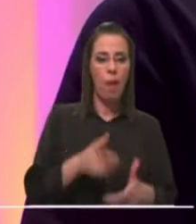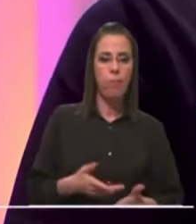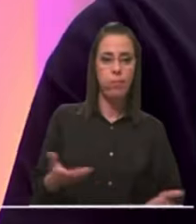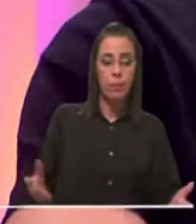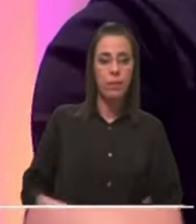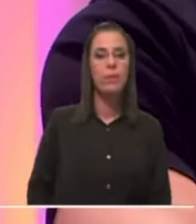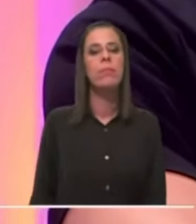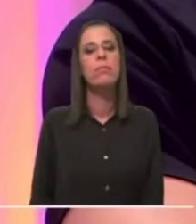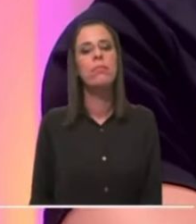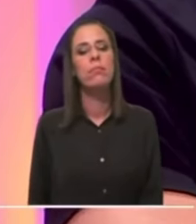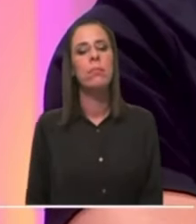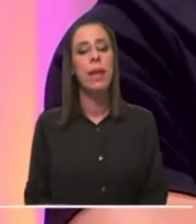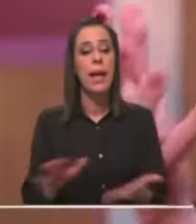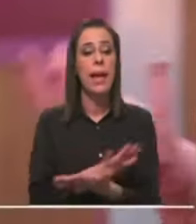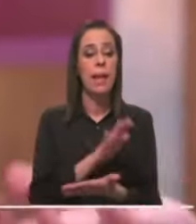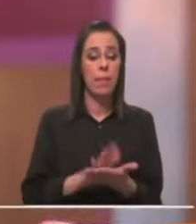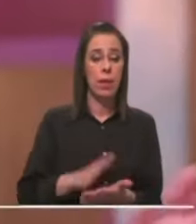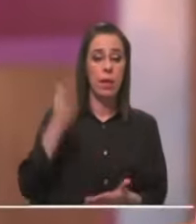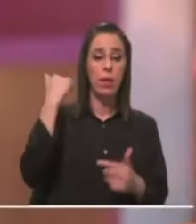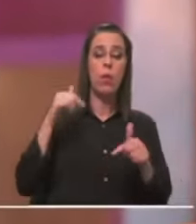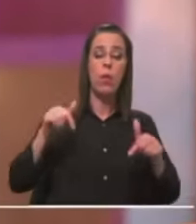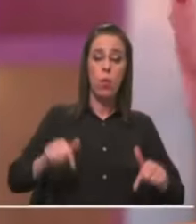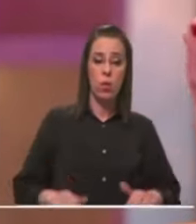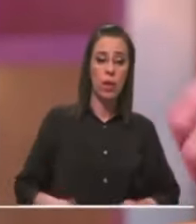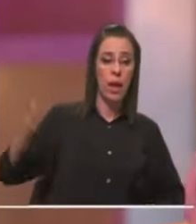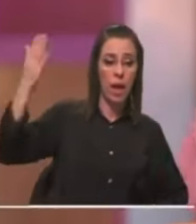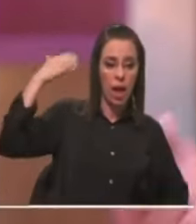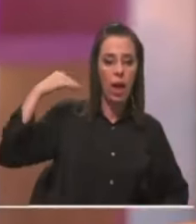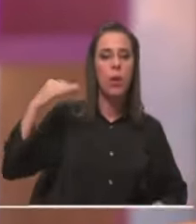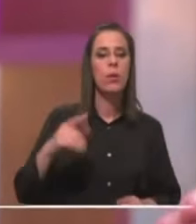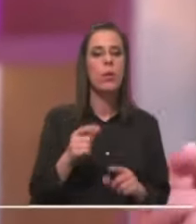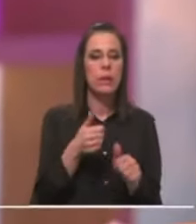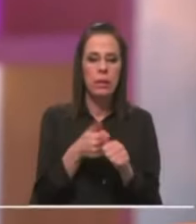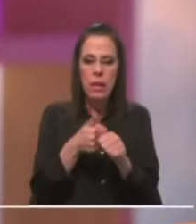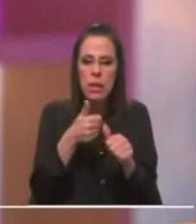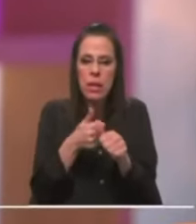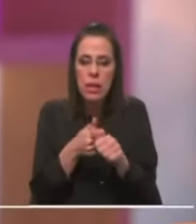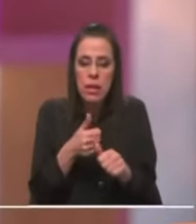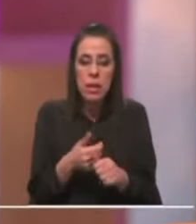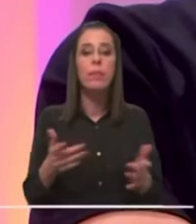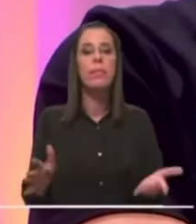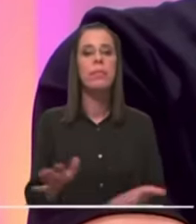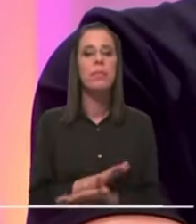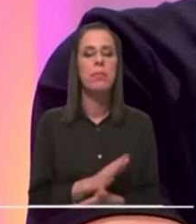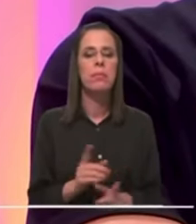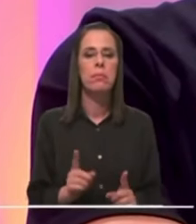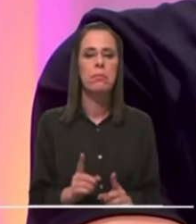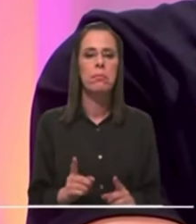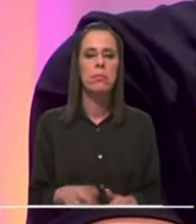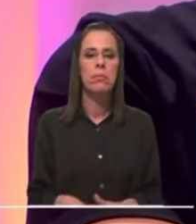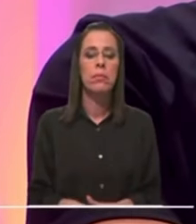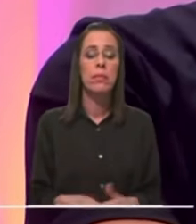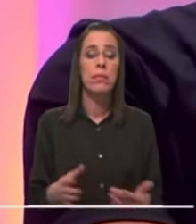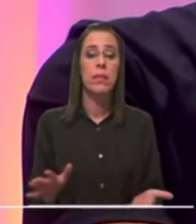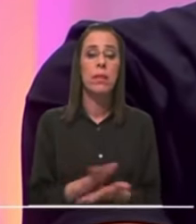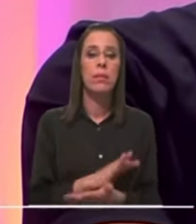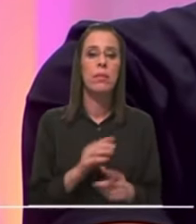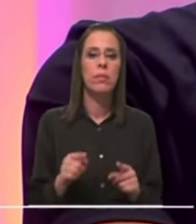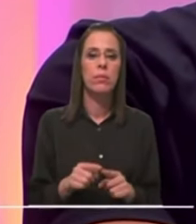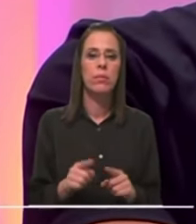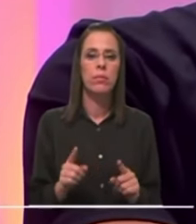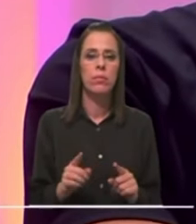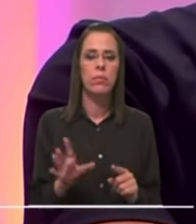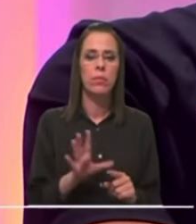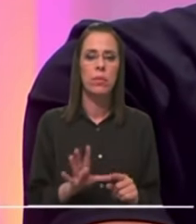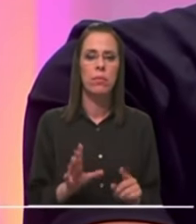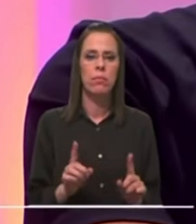isso a imprensa Nessa altura e hoje também mas era de outra forma era muito não a imprensa nem foi eh eu acho que a imprensa não foi De